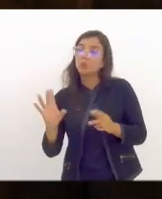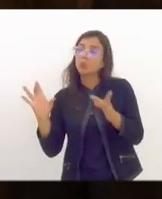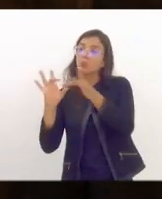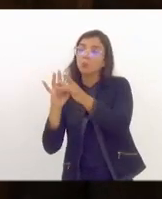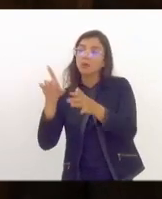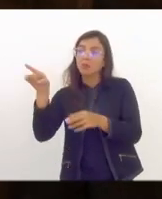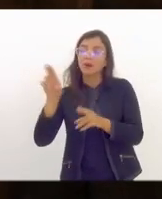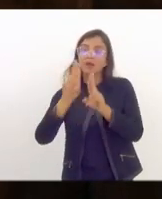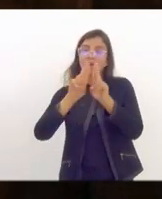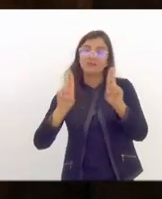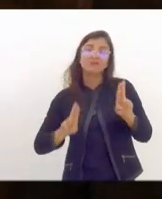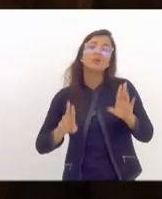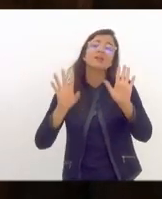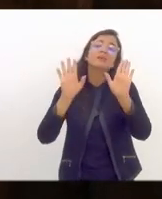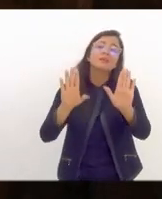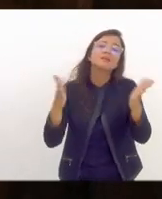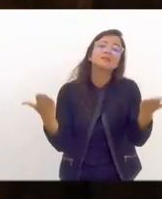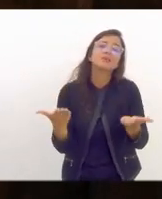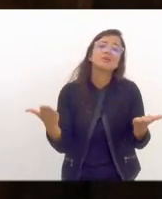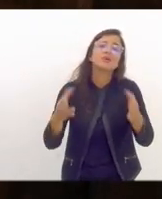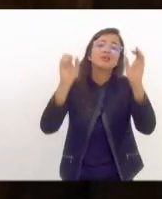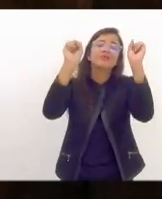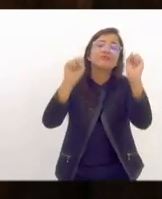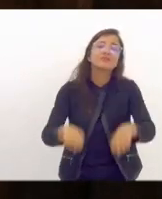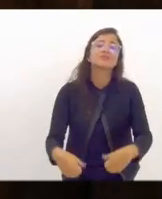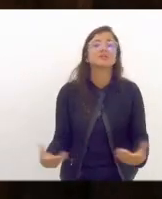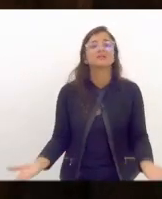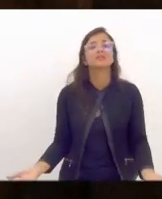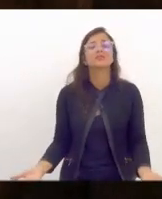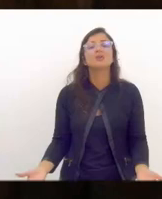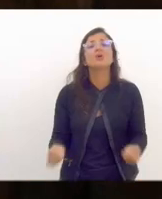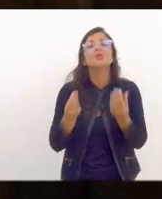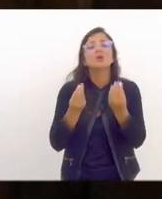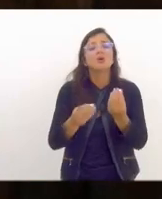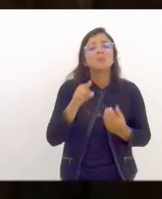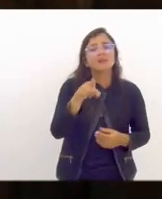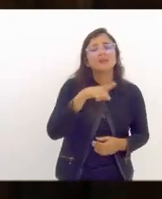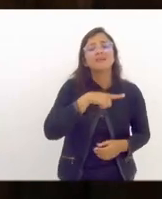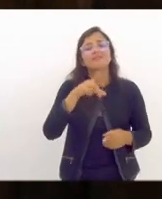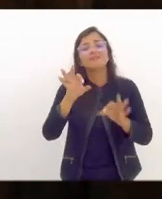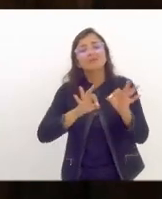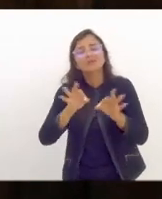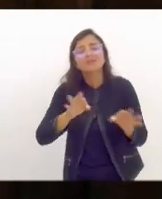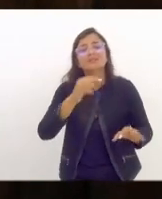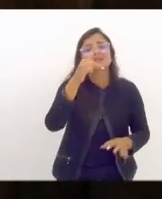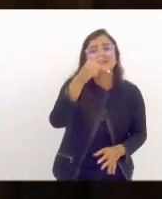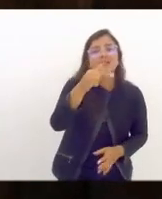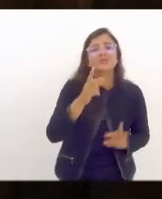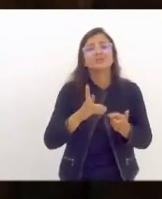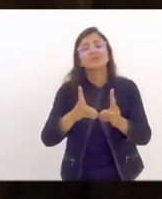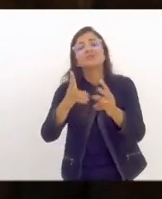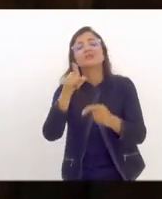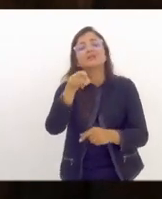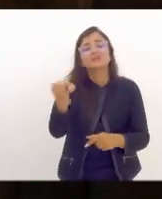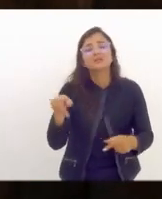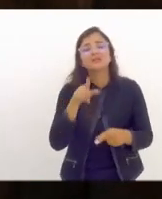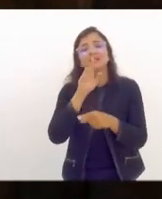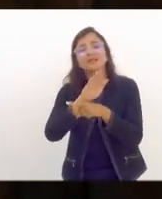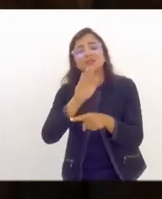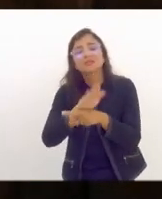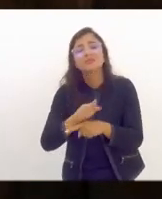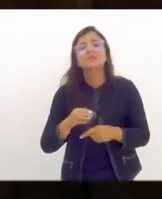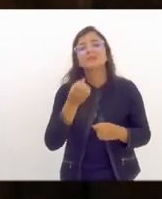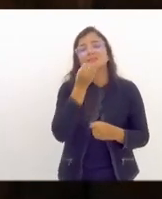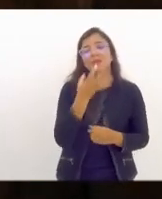ele está fechado um cinema guarda-chuva que abriga sete projetos de continuidade e beneficia diretamente